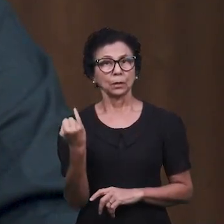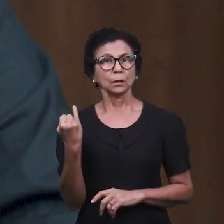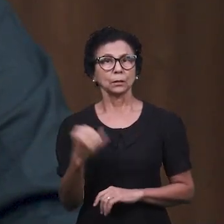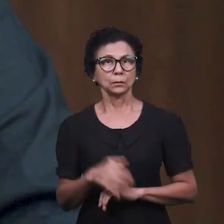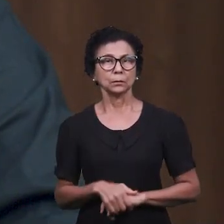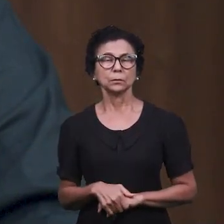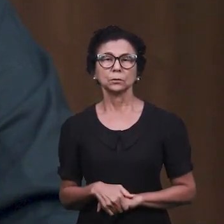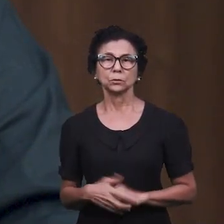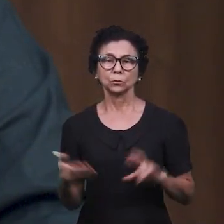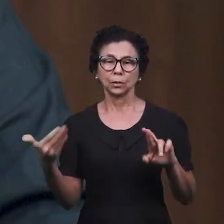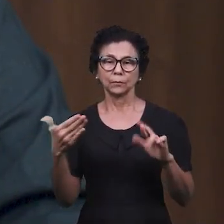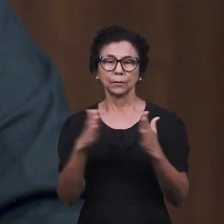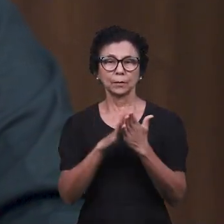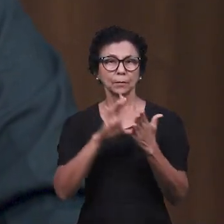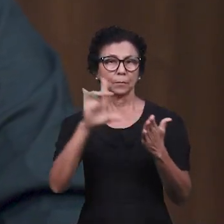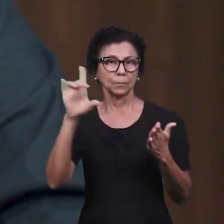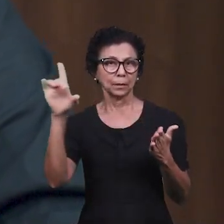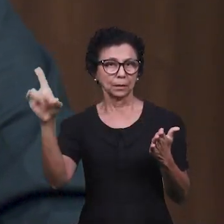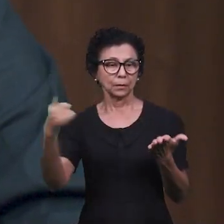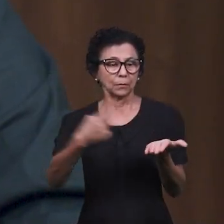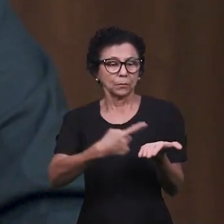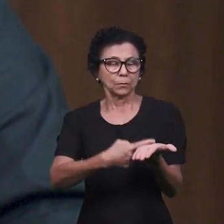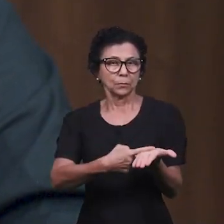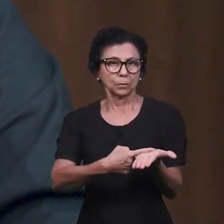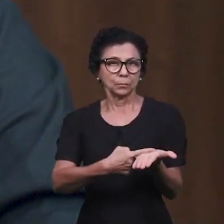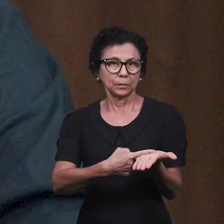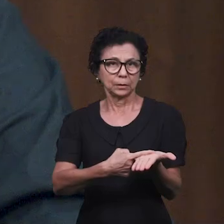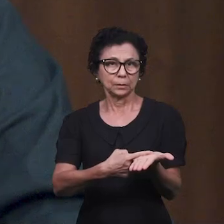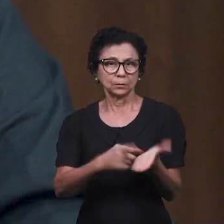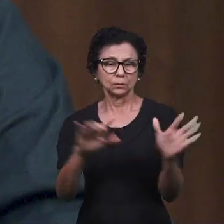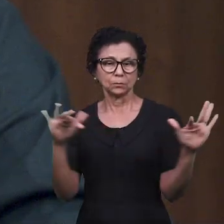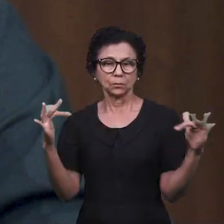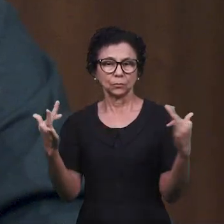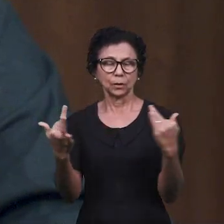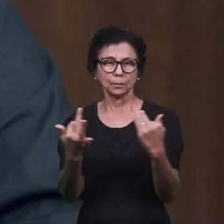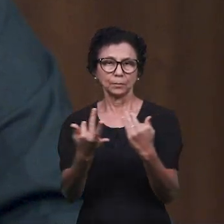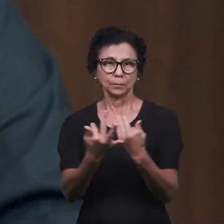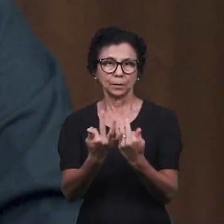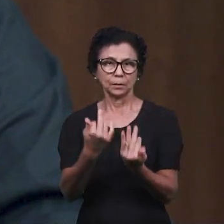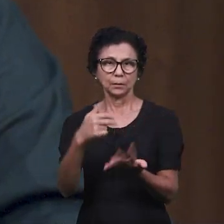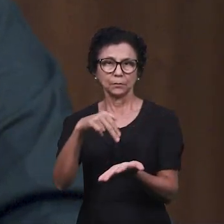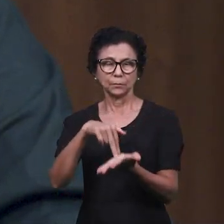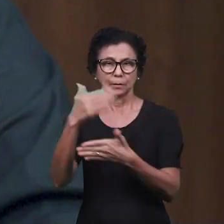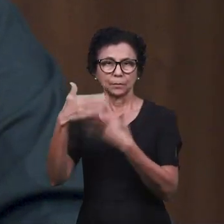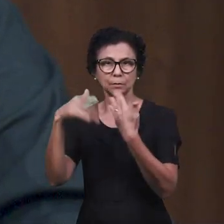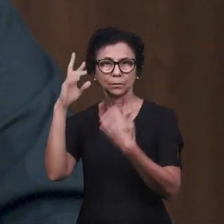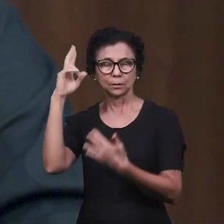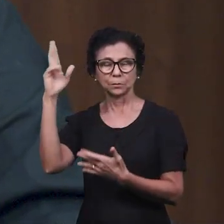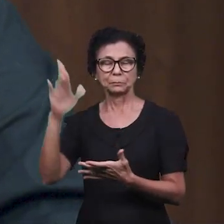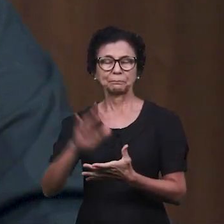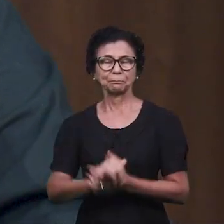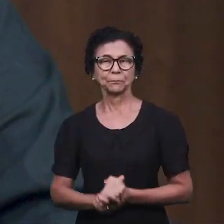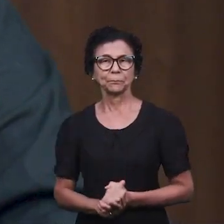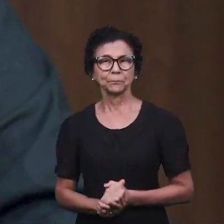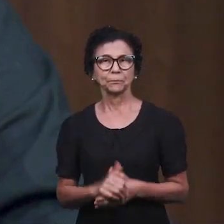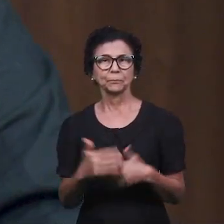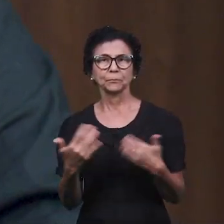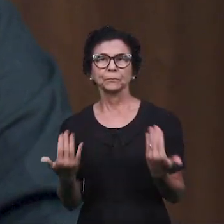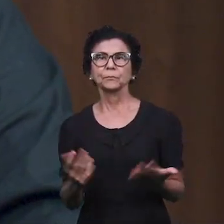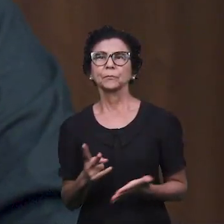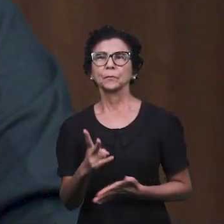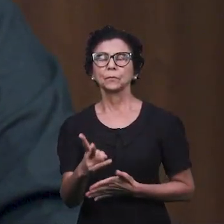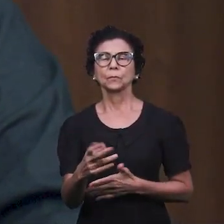com base na palavra e no compromisso com a formação de famílias firmadas na presença do Senhor. Por isso,